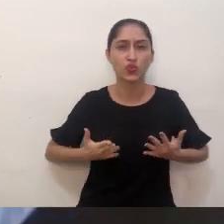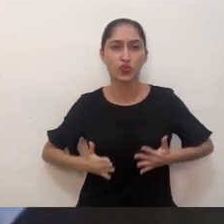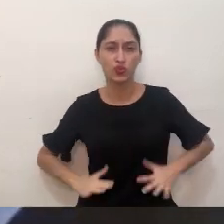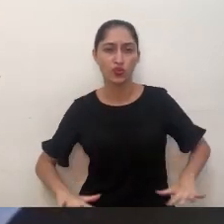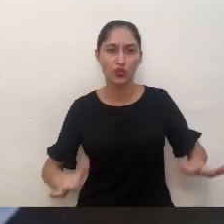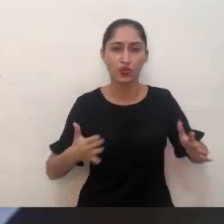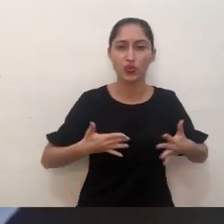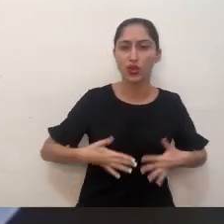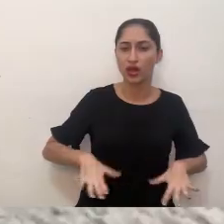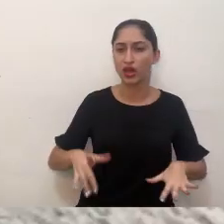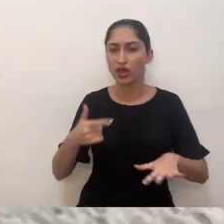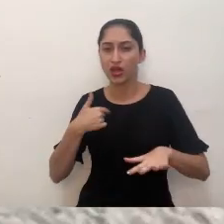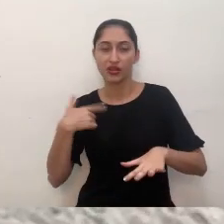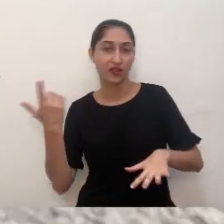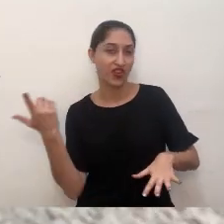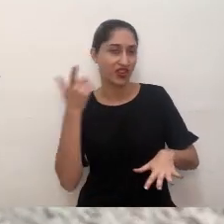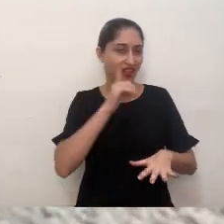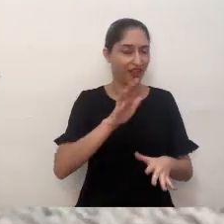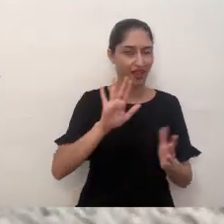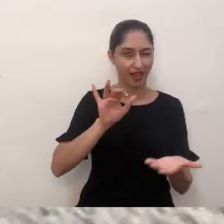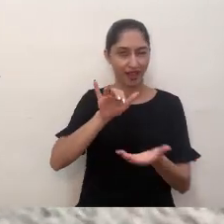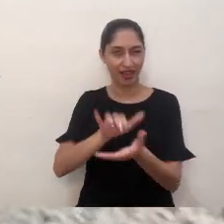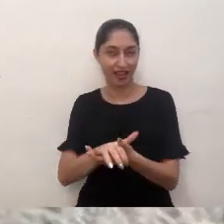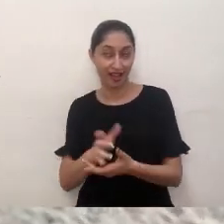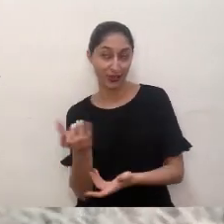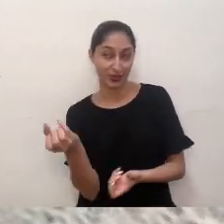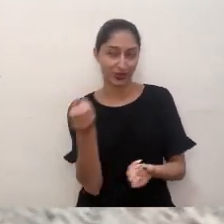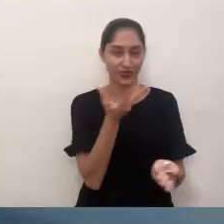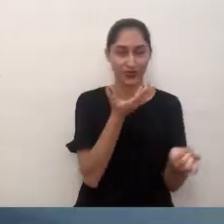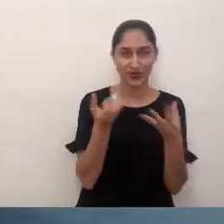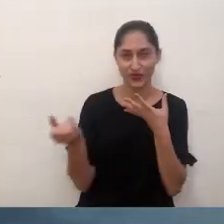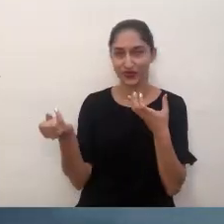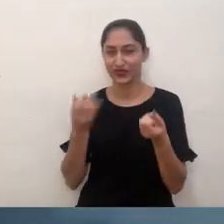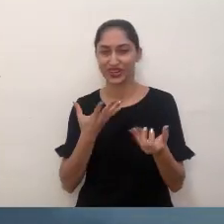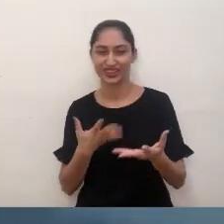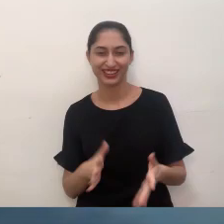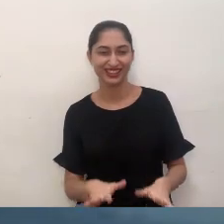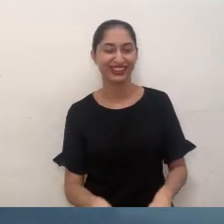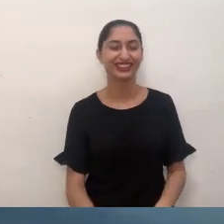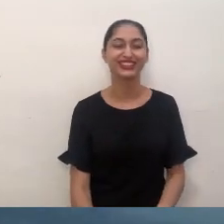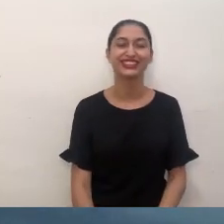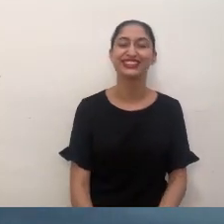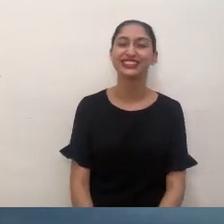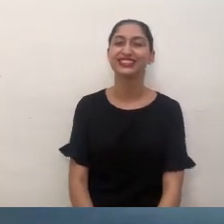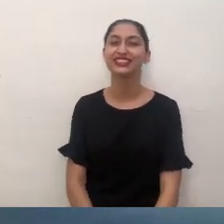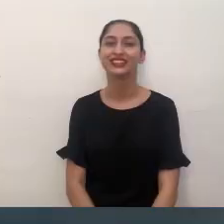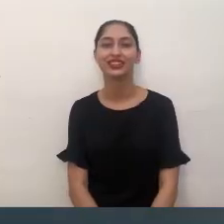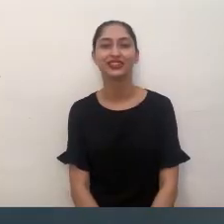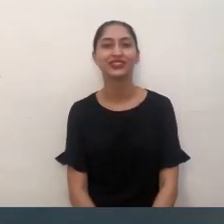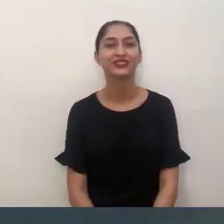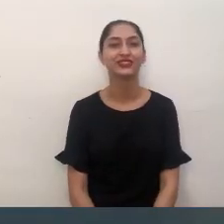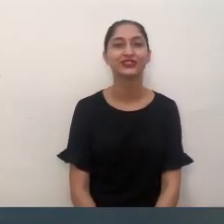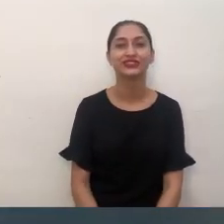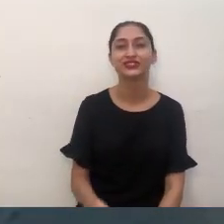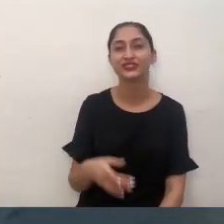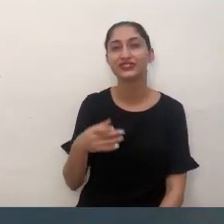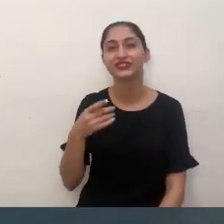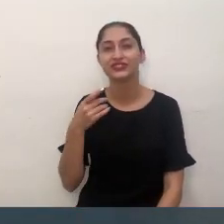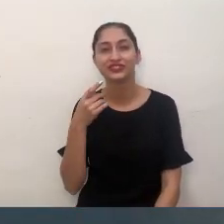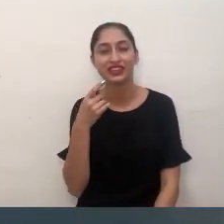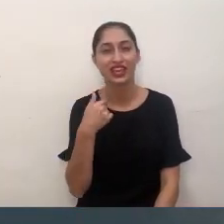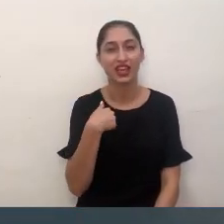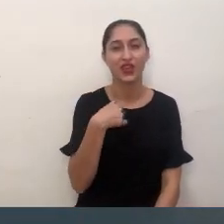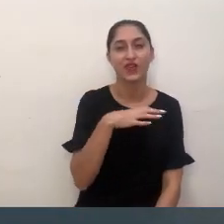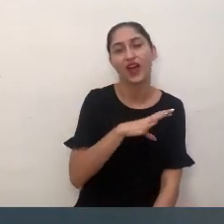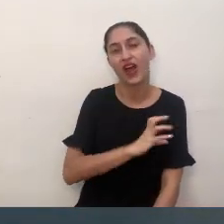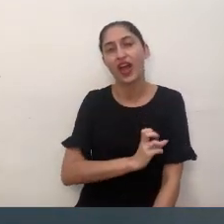um casamento. Você quer que a rosa cheira, põe ela segunda-feira. Põe na mão do